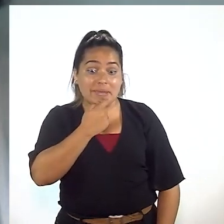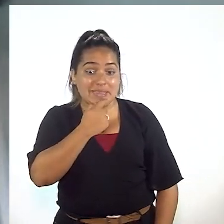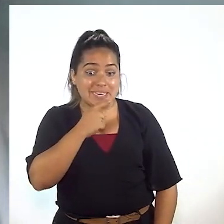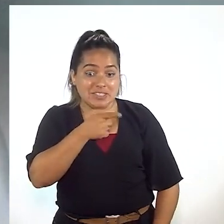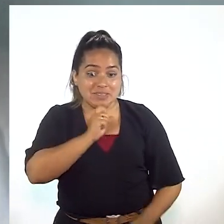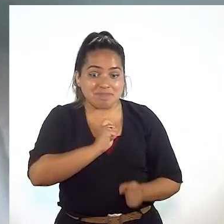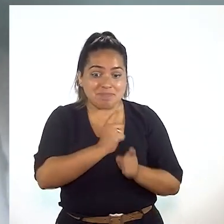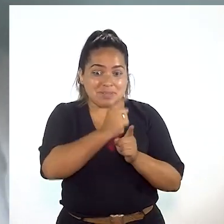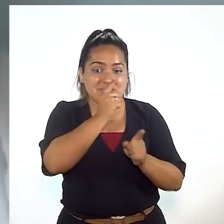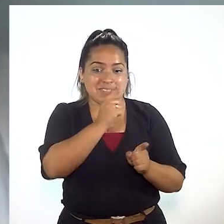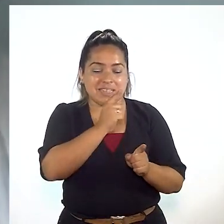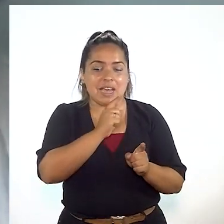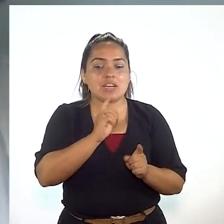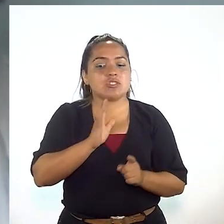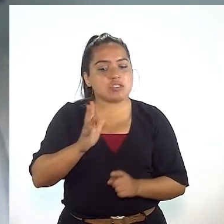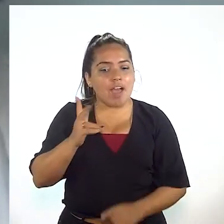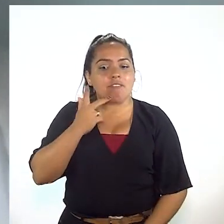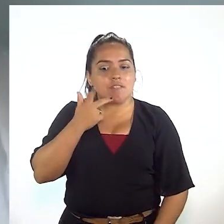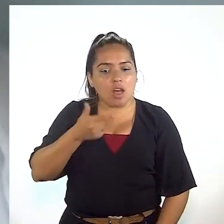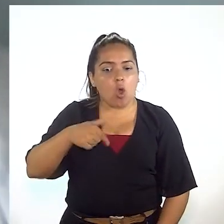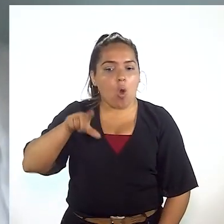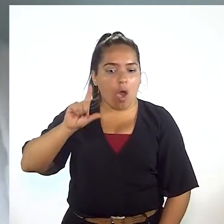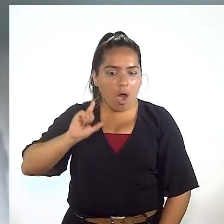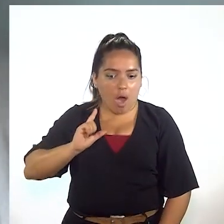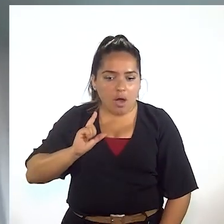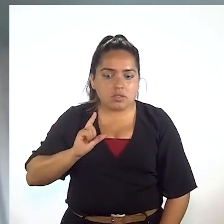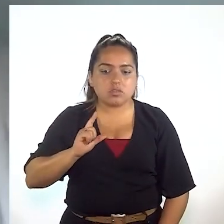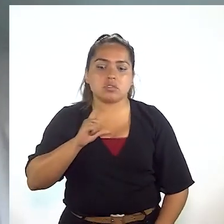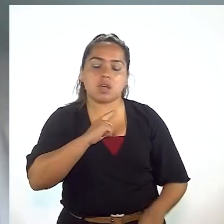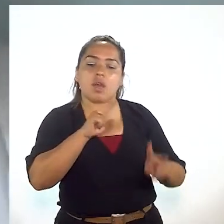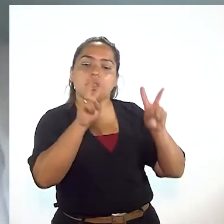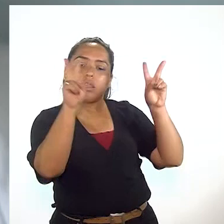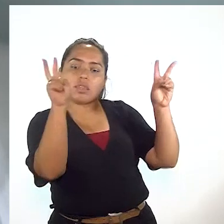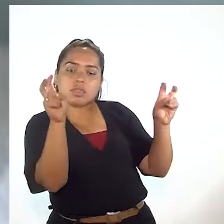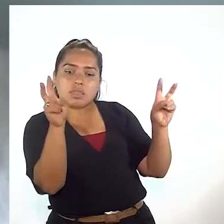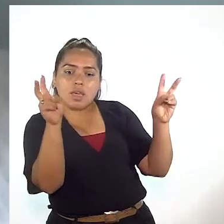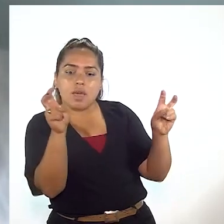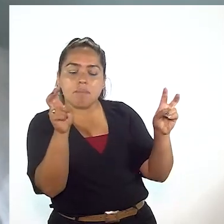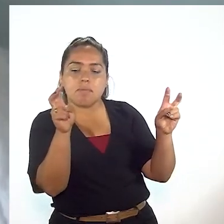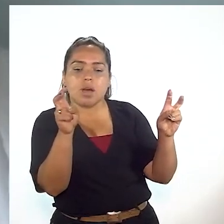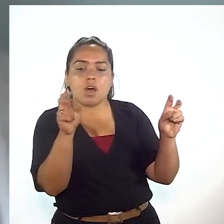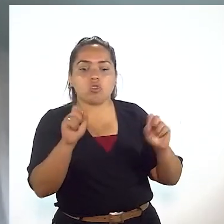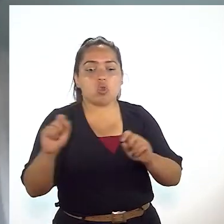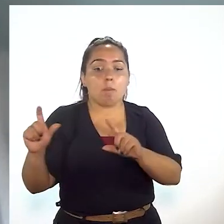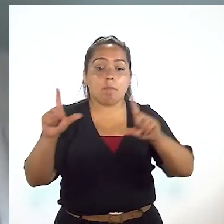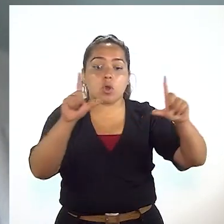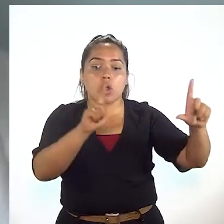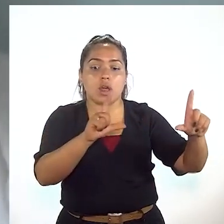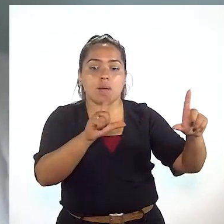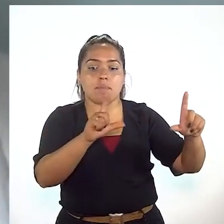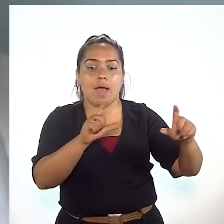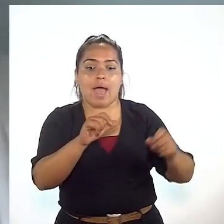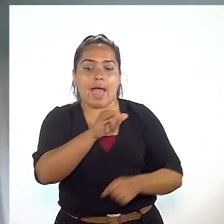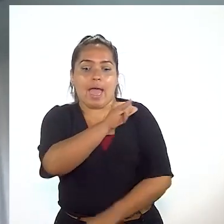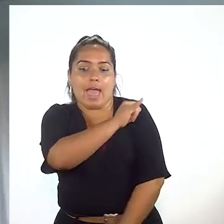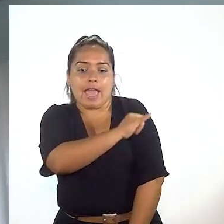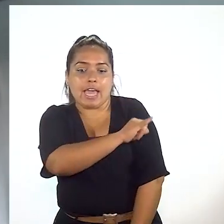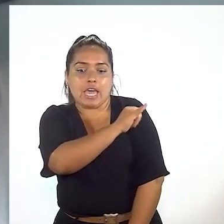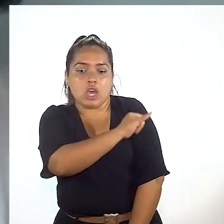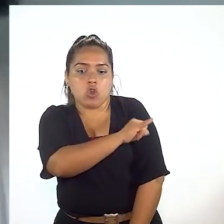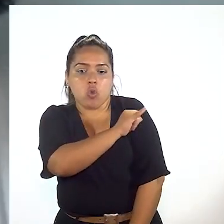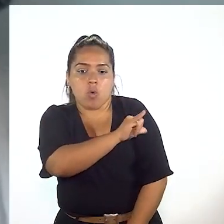que tem até um nome em inglês meio besta, Dark Kitchens. A gente até falou recentemente